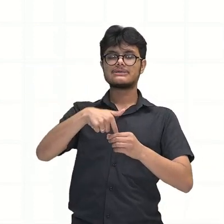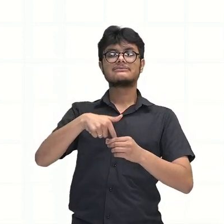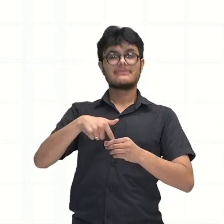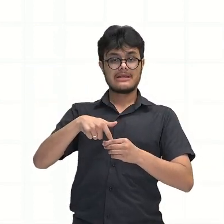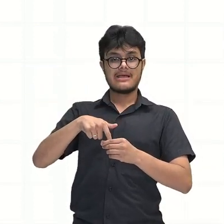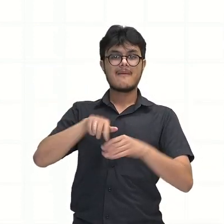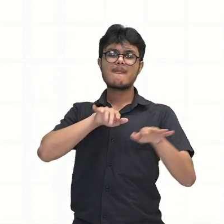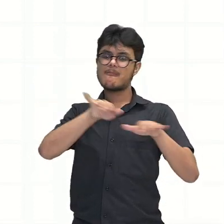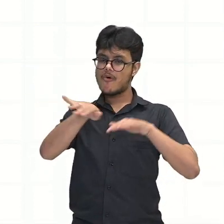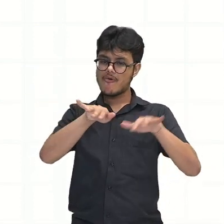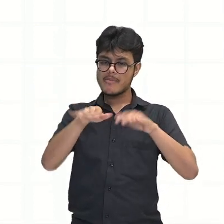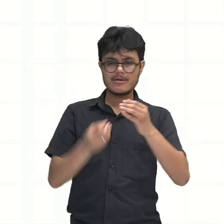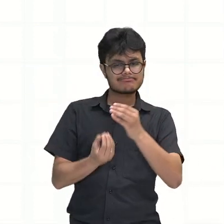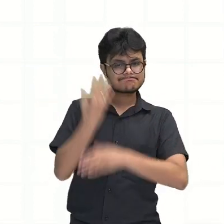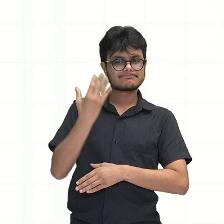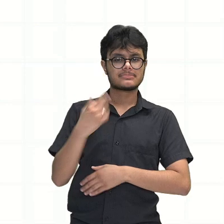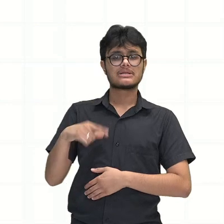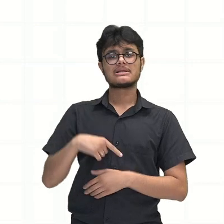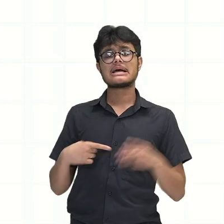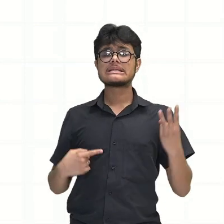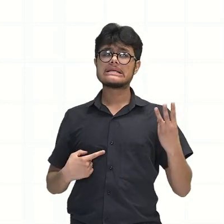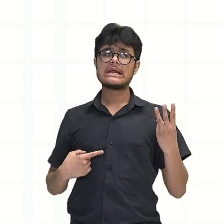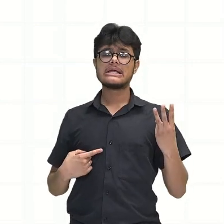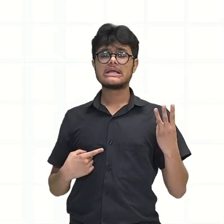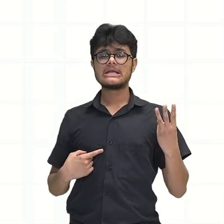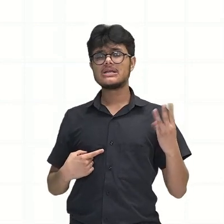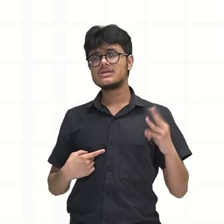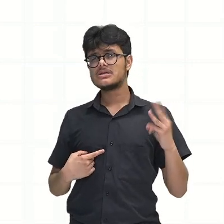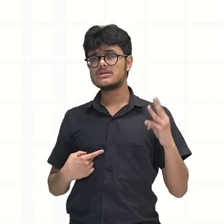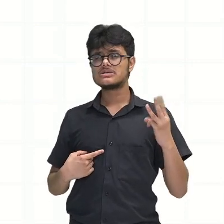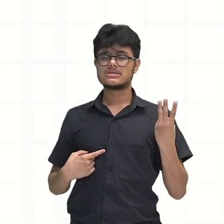ele tem de 3 a 4